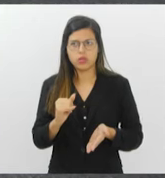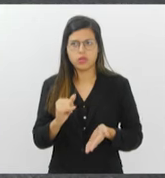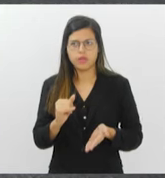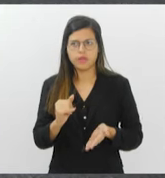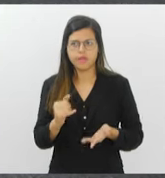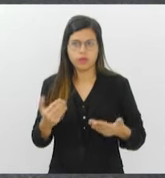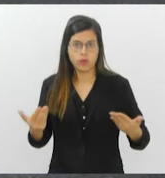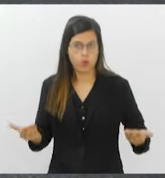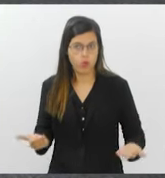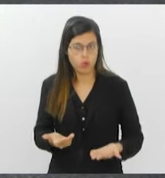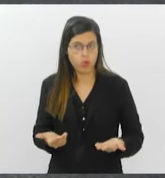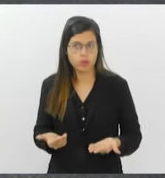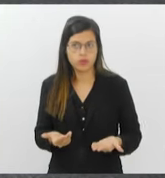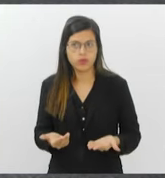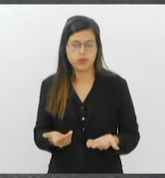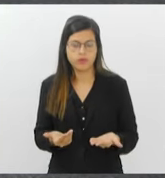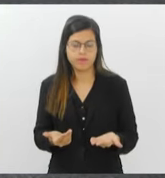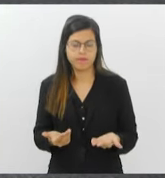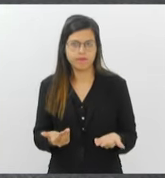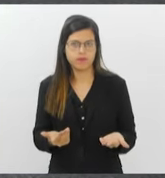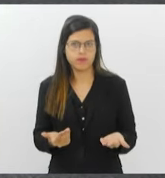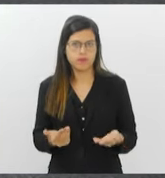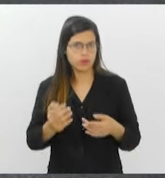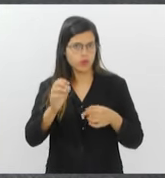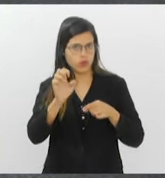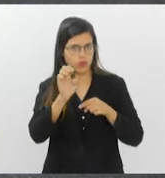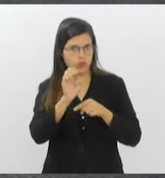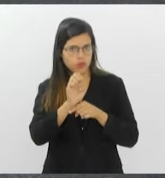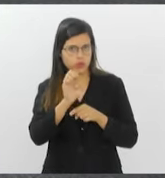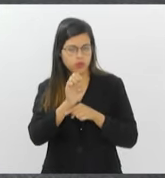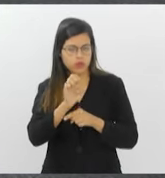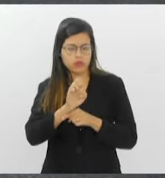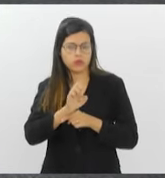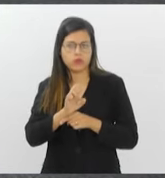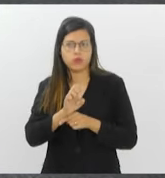hoje, o Estado,